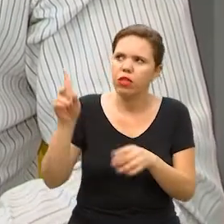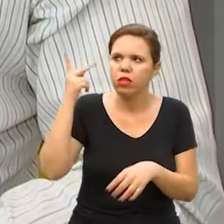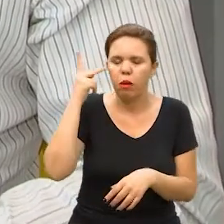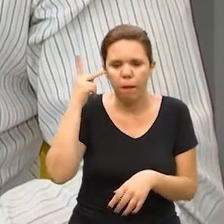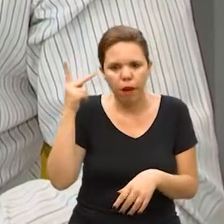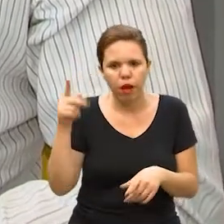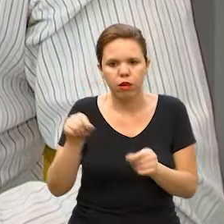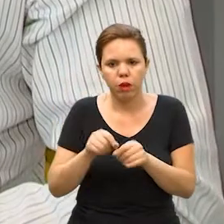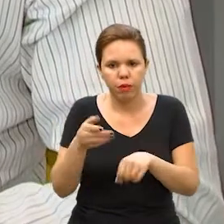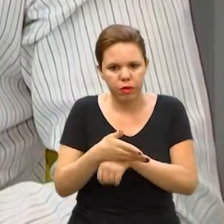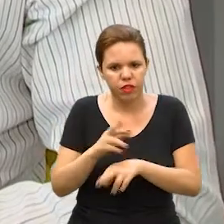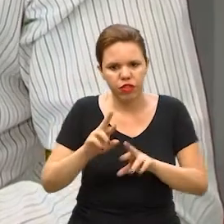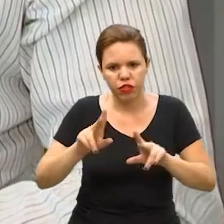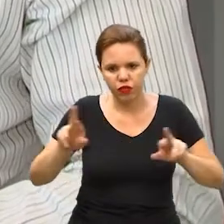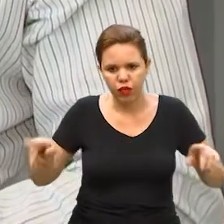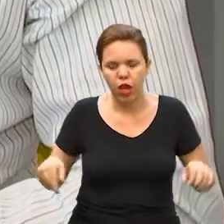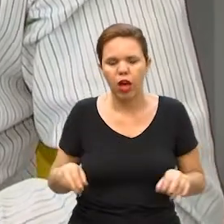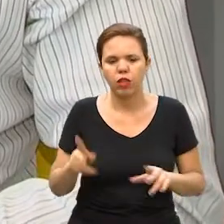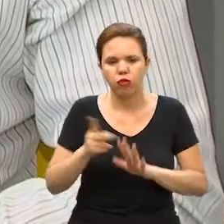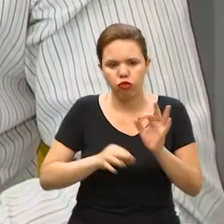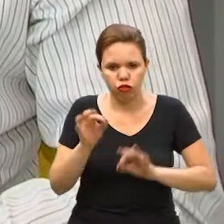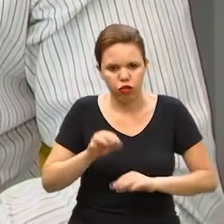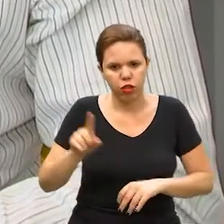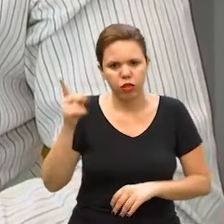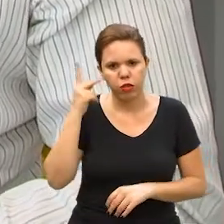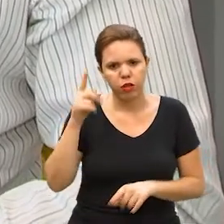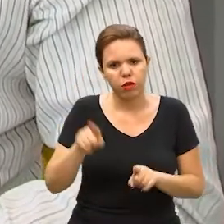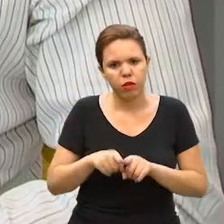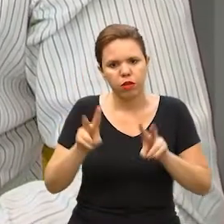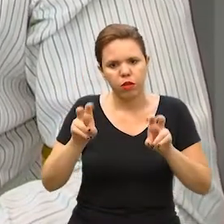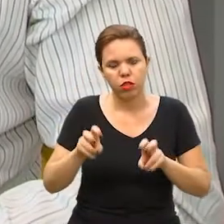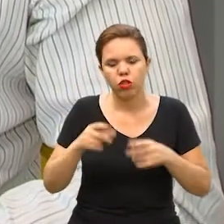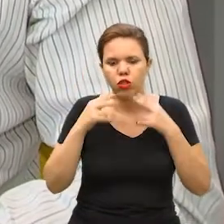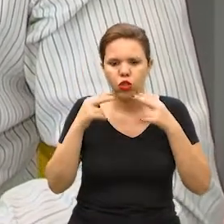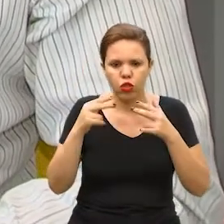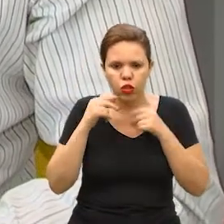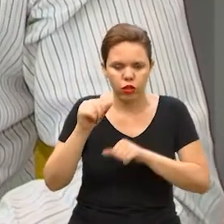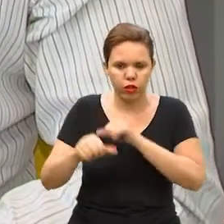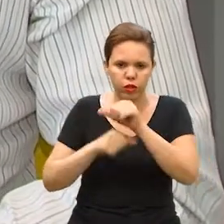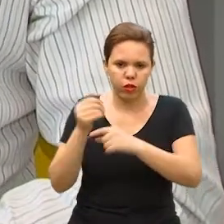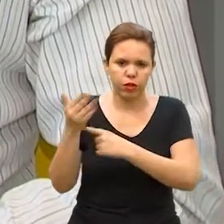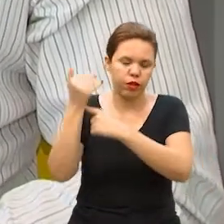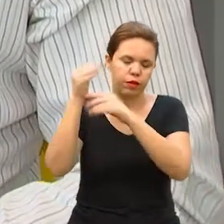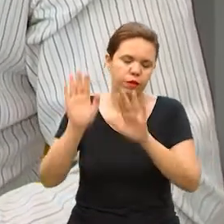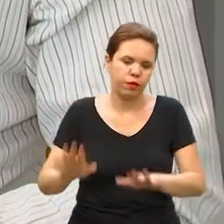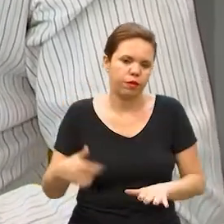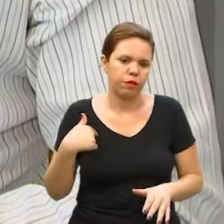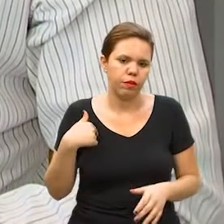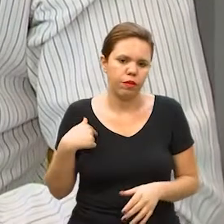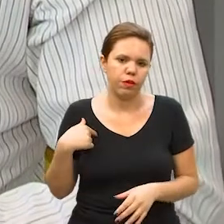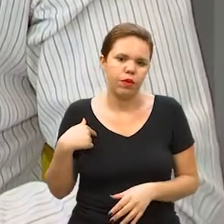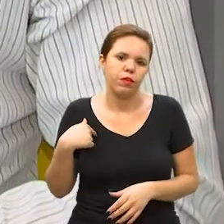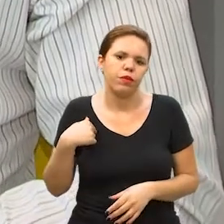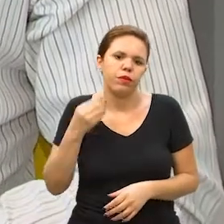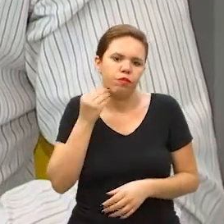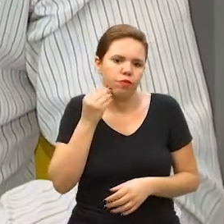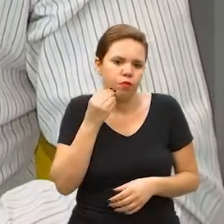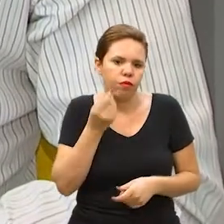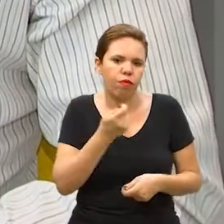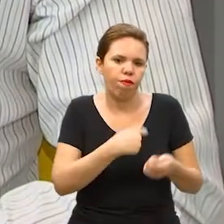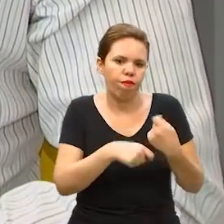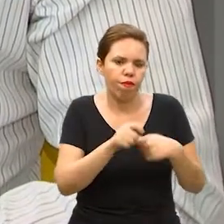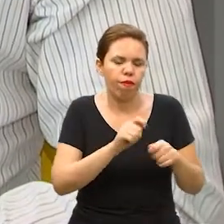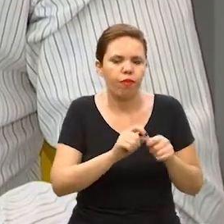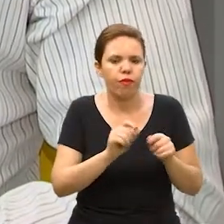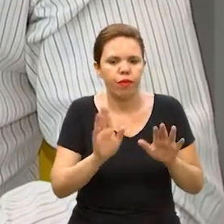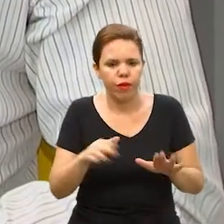Paulo, participei de grandes projetos lá em relação à inovação e transformação no mercado corporativo. Eu cheguei